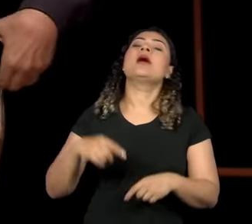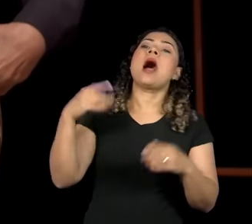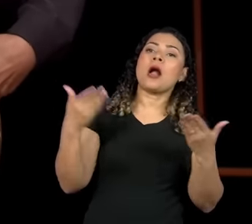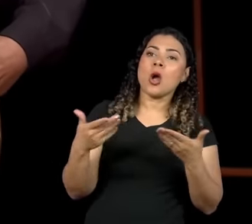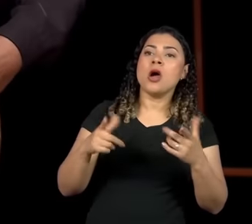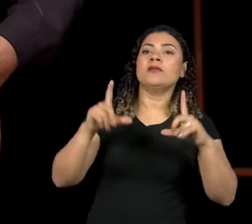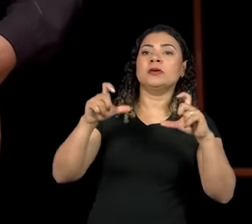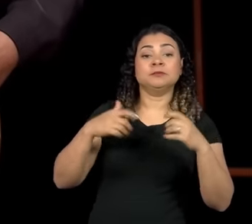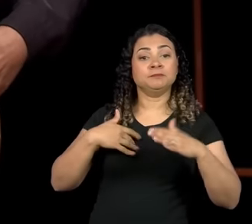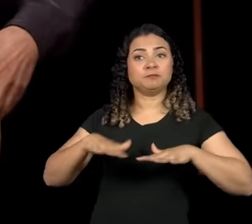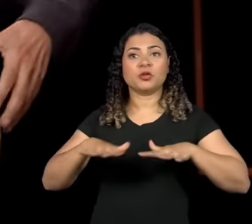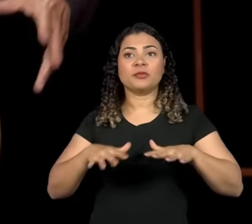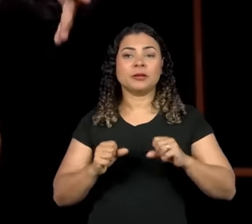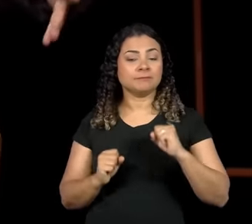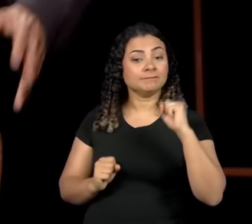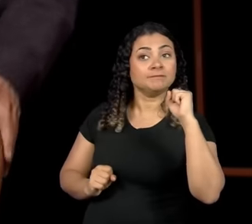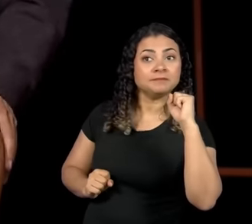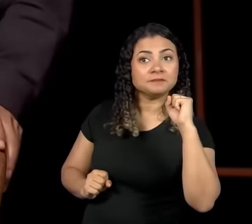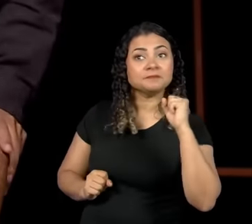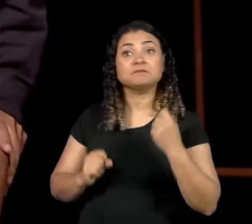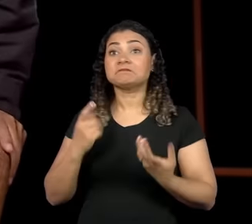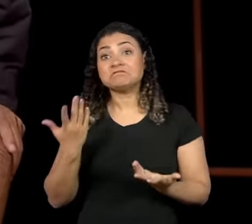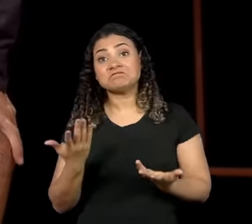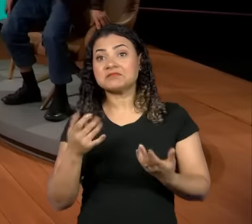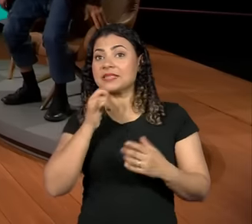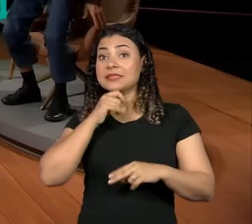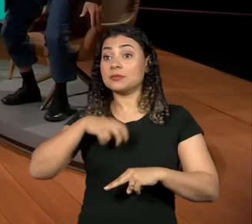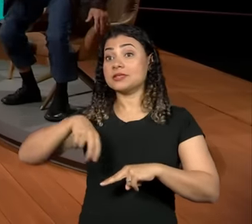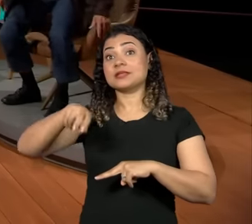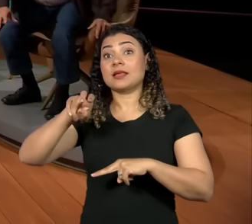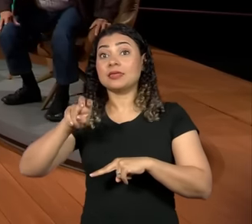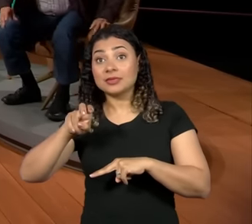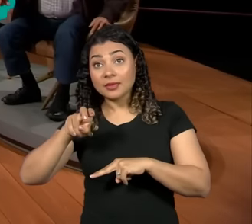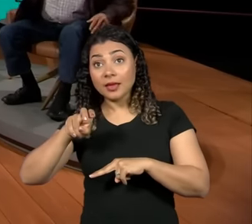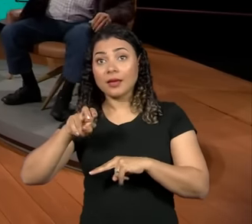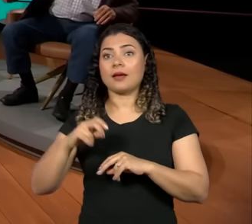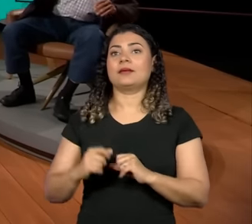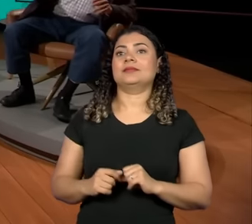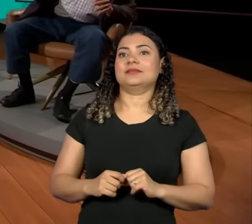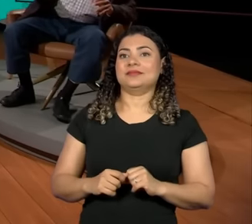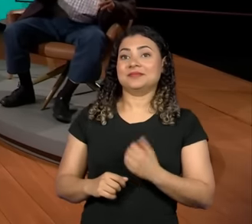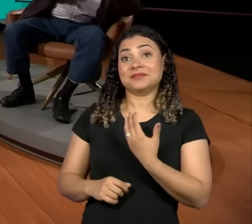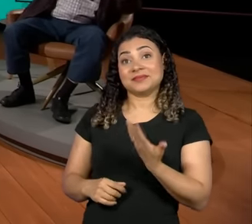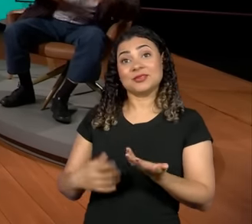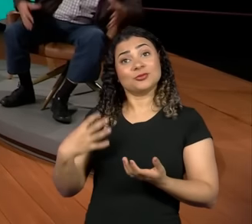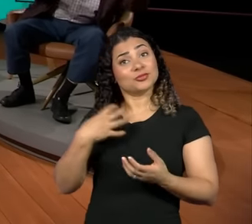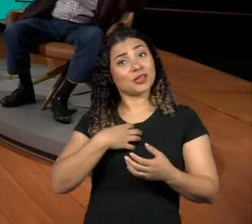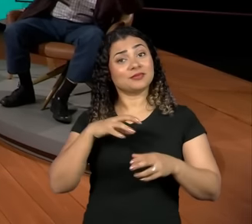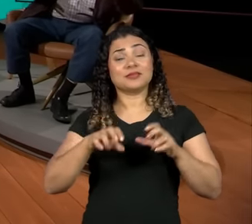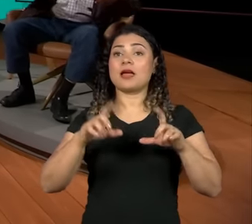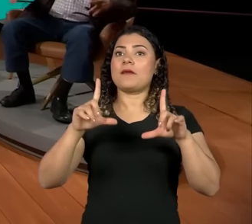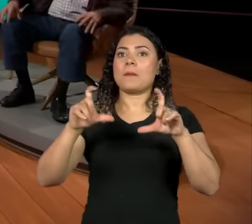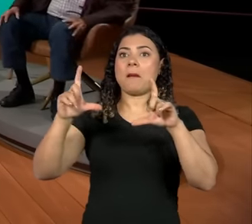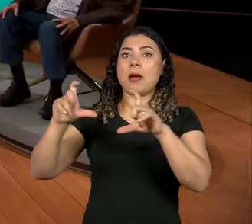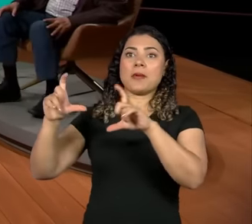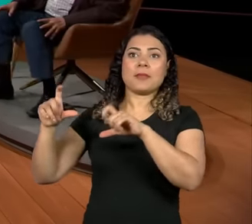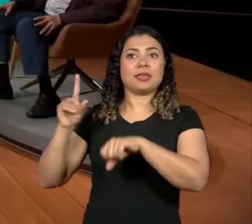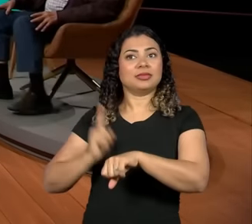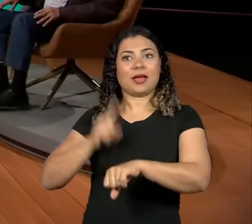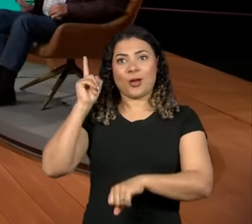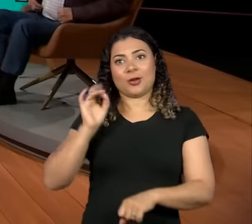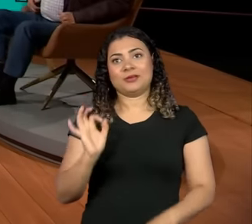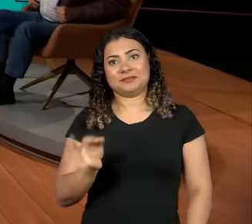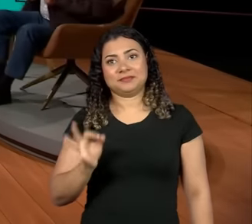agora é um movimento assim, você está acabando de se sentar, então é uma coisa assim, o cara pega na hora, o